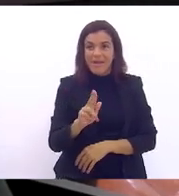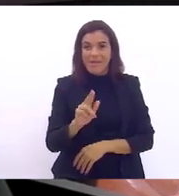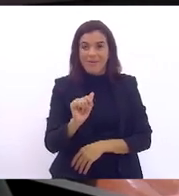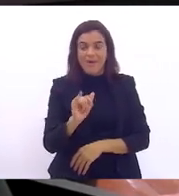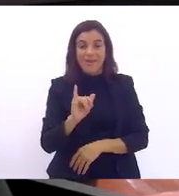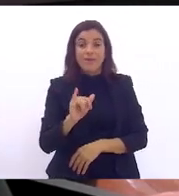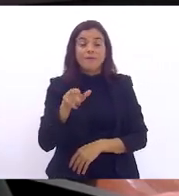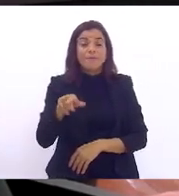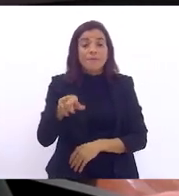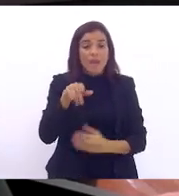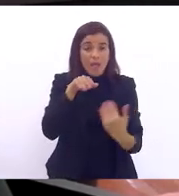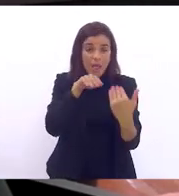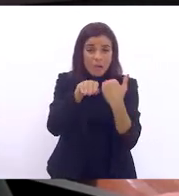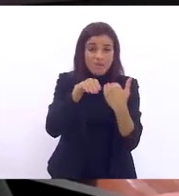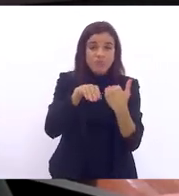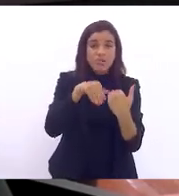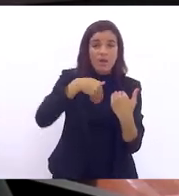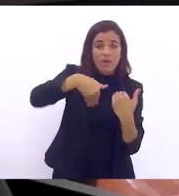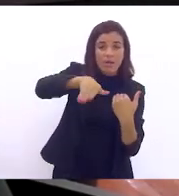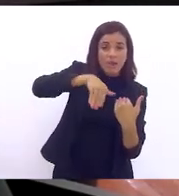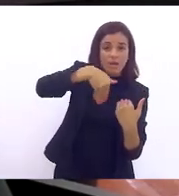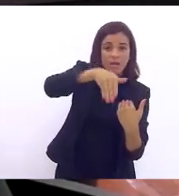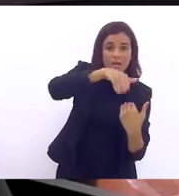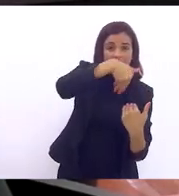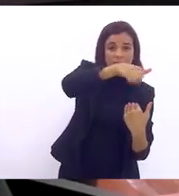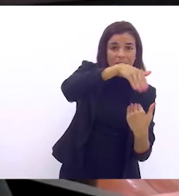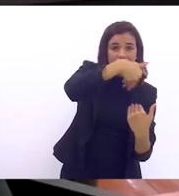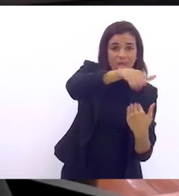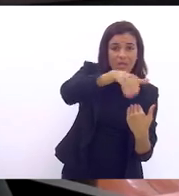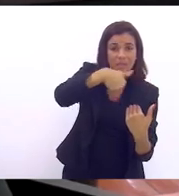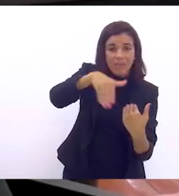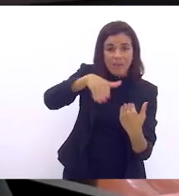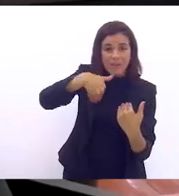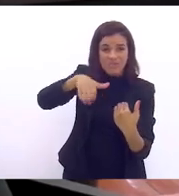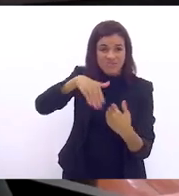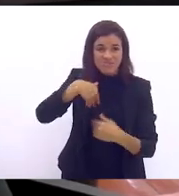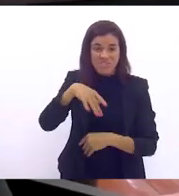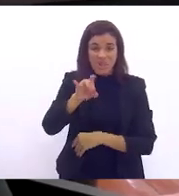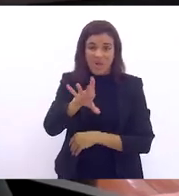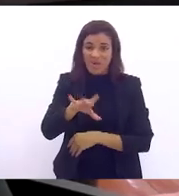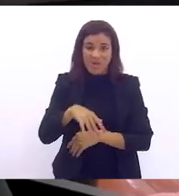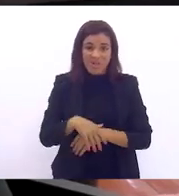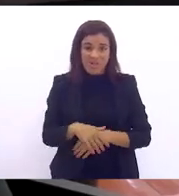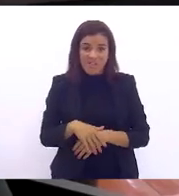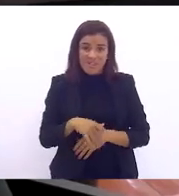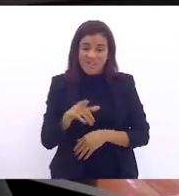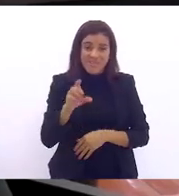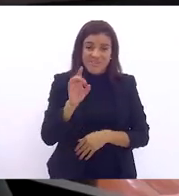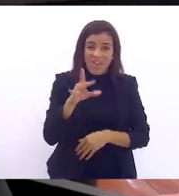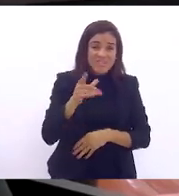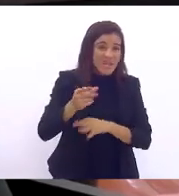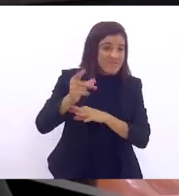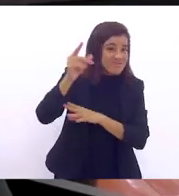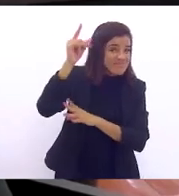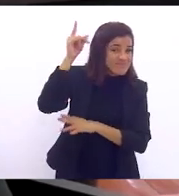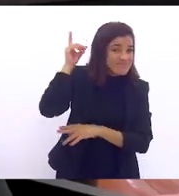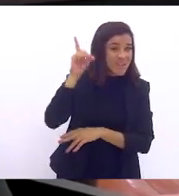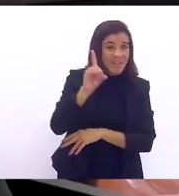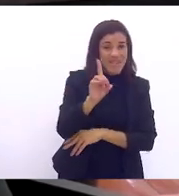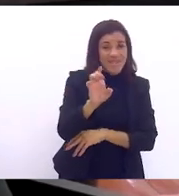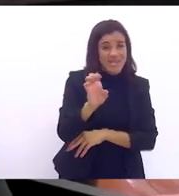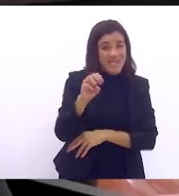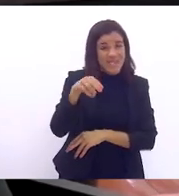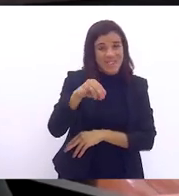só recebeu uma maquiagem n passarelas é mal sinalizada no piso à noite aquela sinalização ali que vocês vê é desde a época do denite